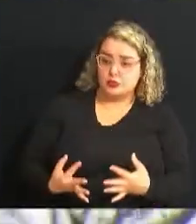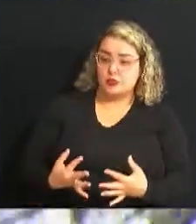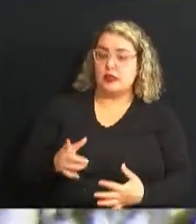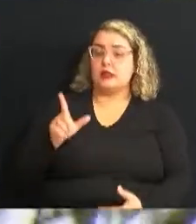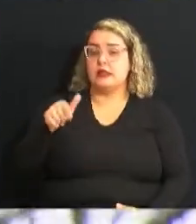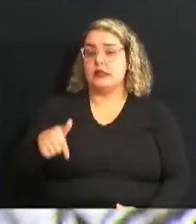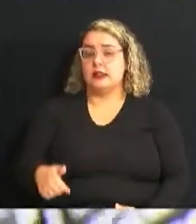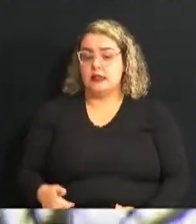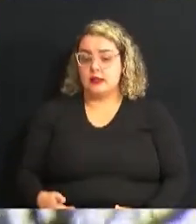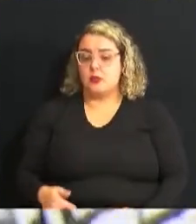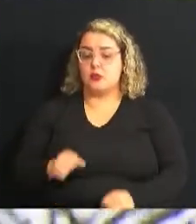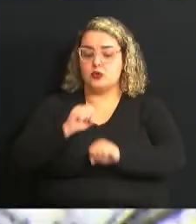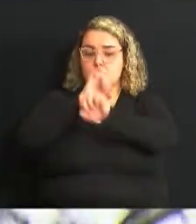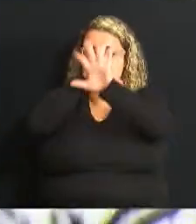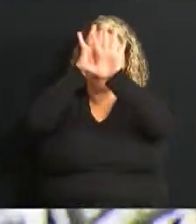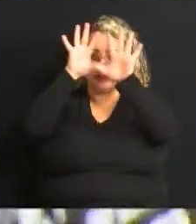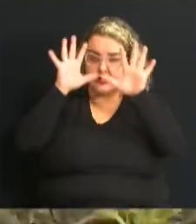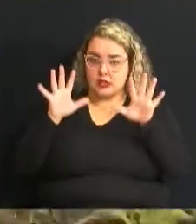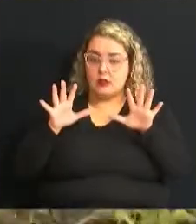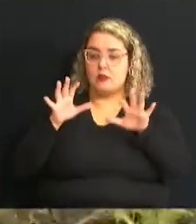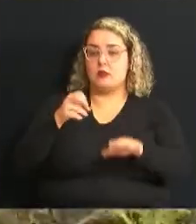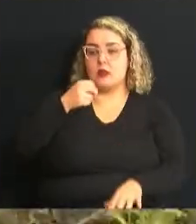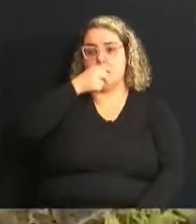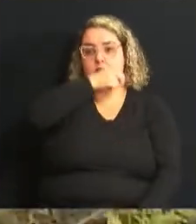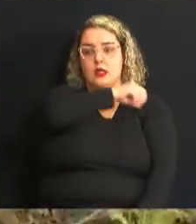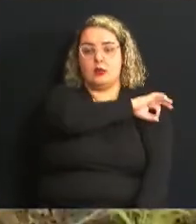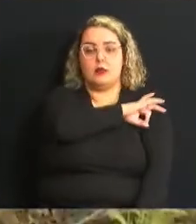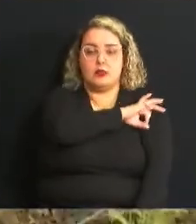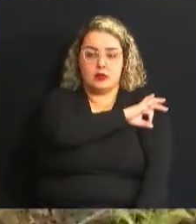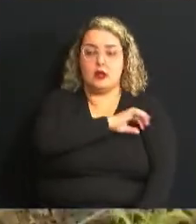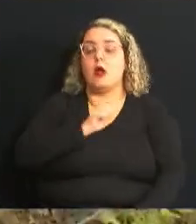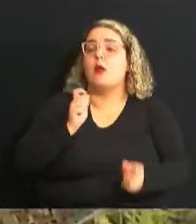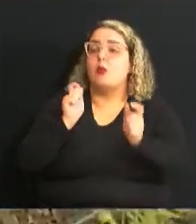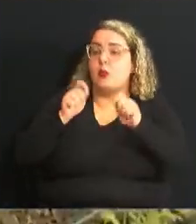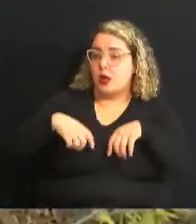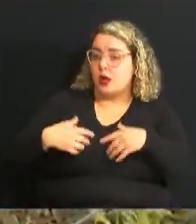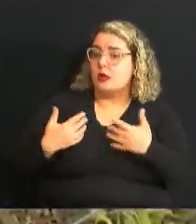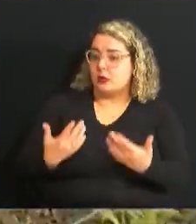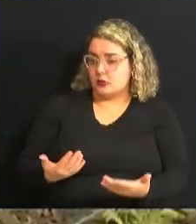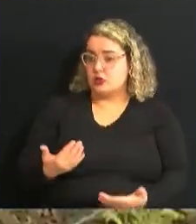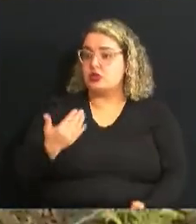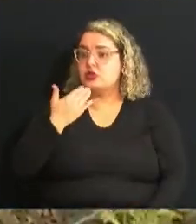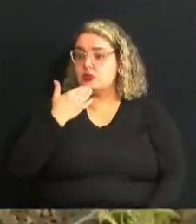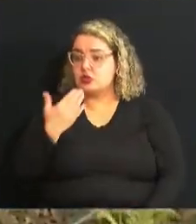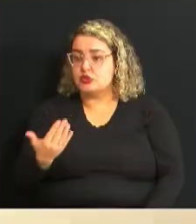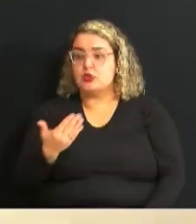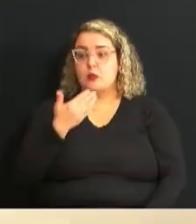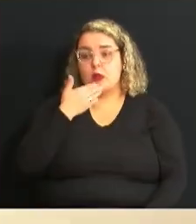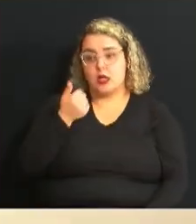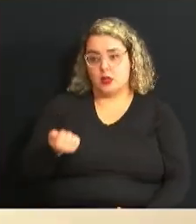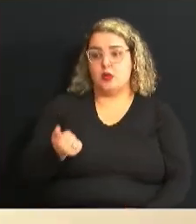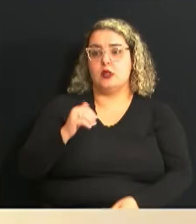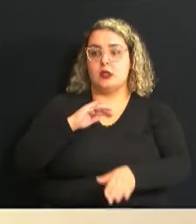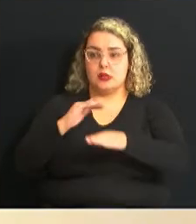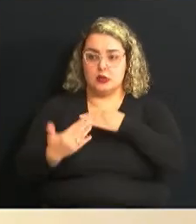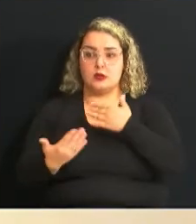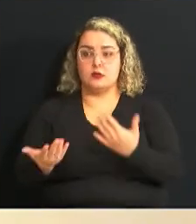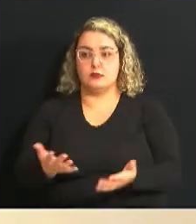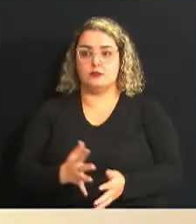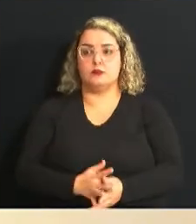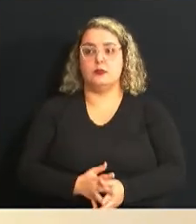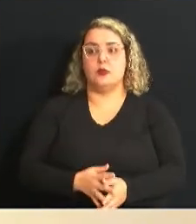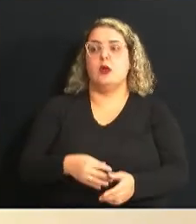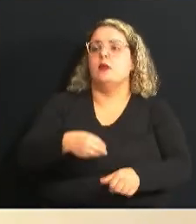devidos esclarecimentos pela Prefeitura, será possível demandar melhorias para o bairro. Tanto